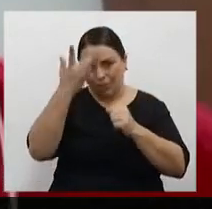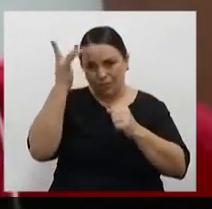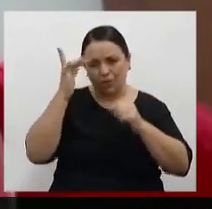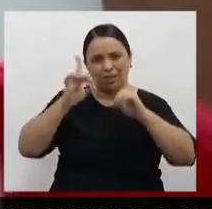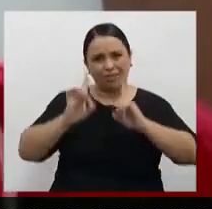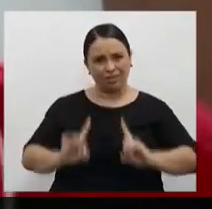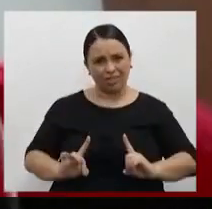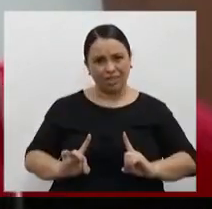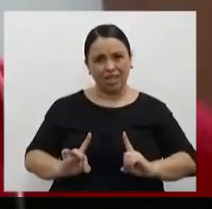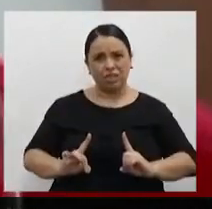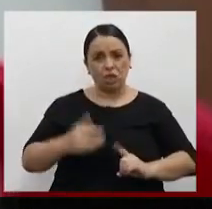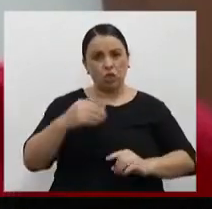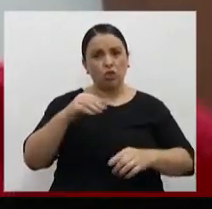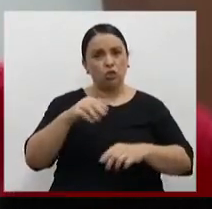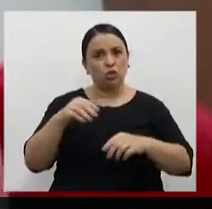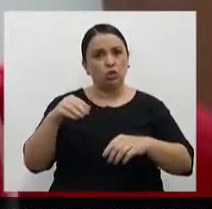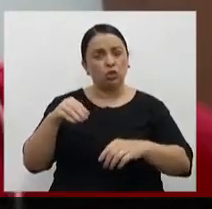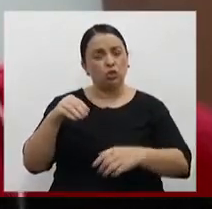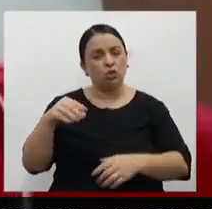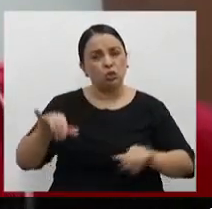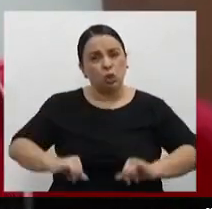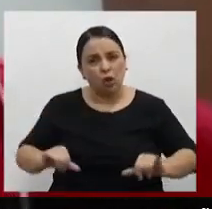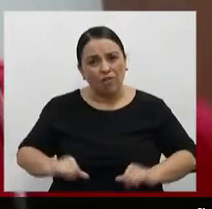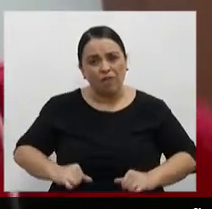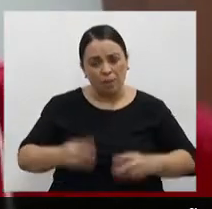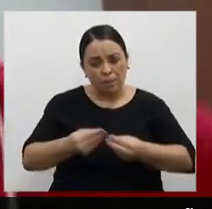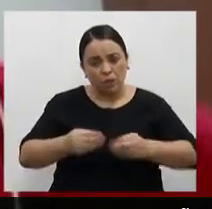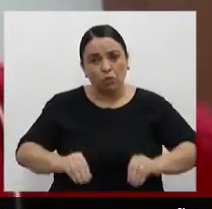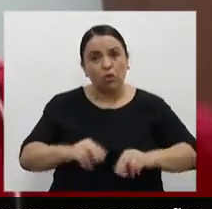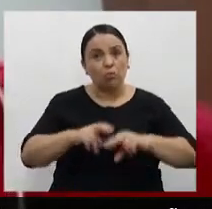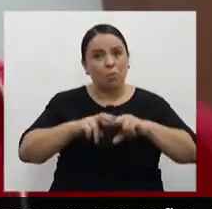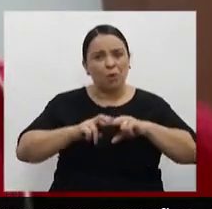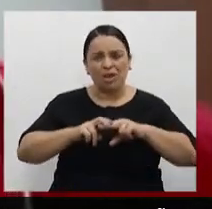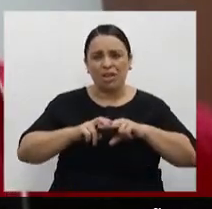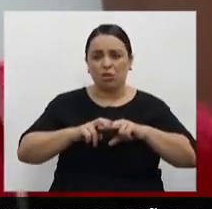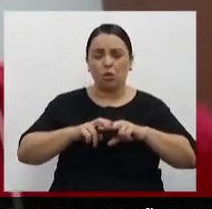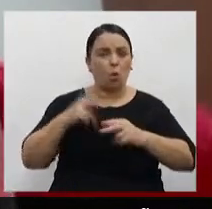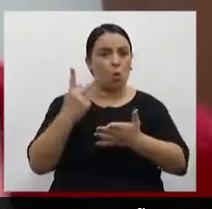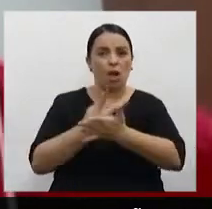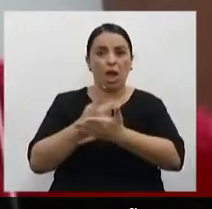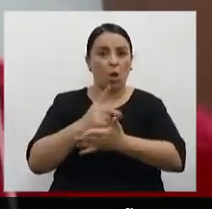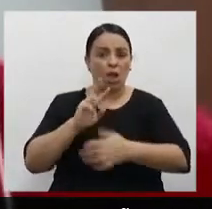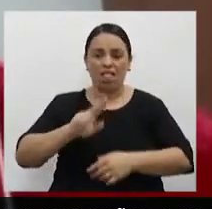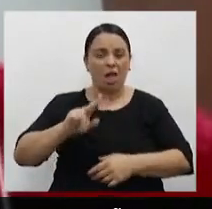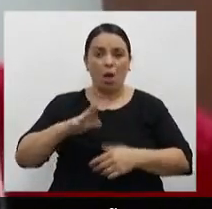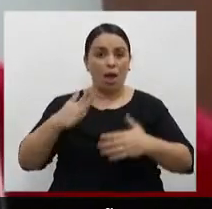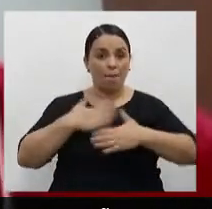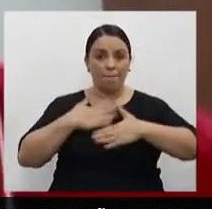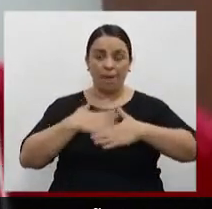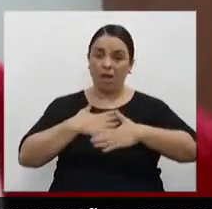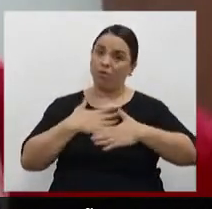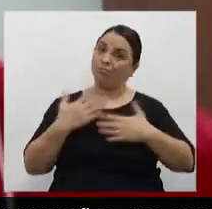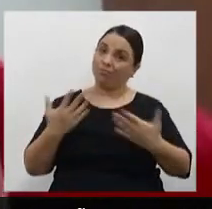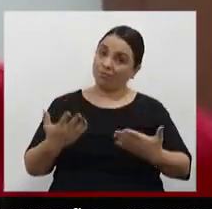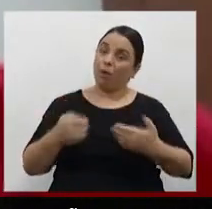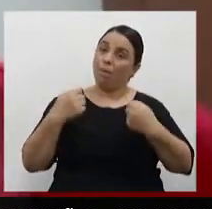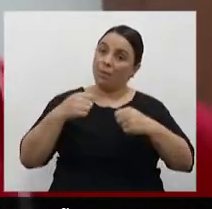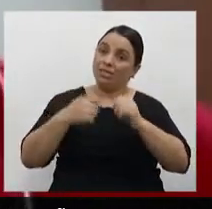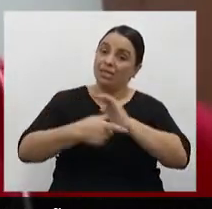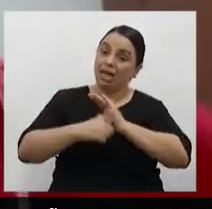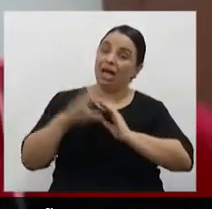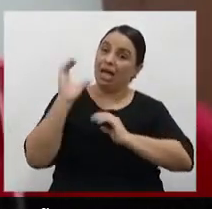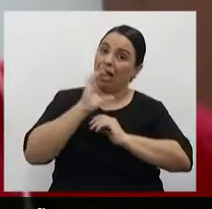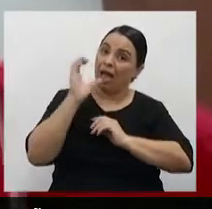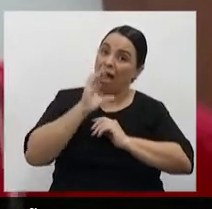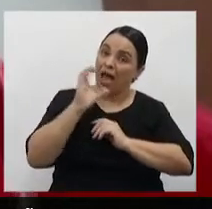erros que não são nossos. Se não conseguiu comprar os imunizantes a tempo, que estão agora correndo atrás para colocar, as pessoas com